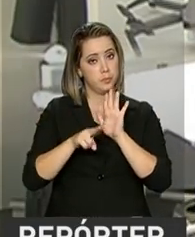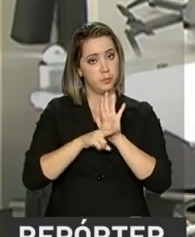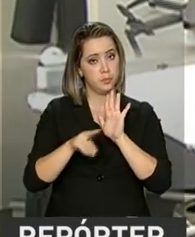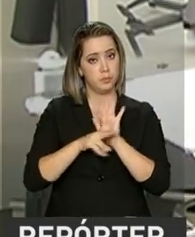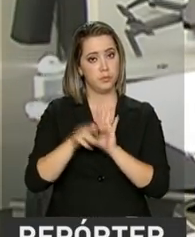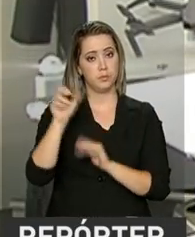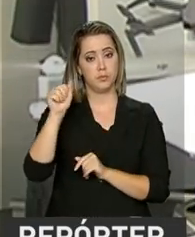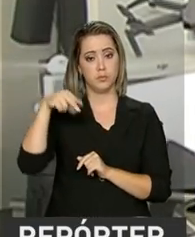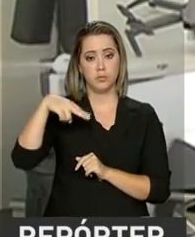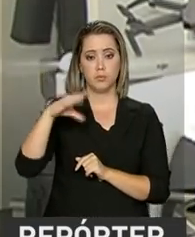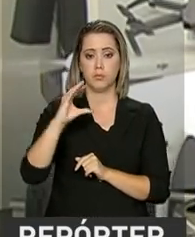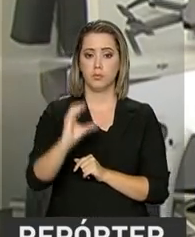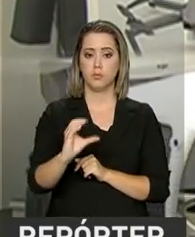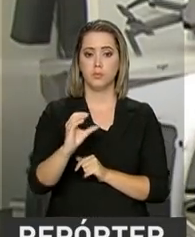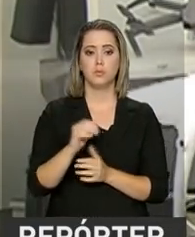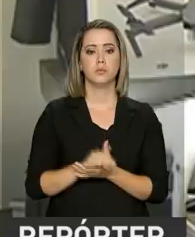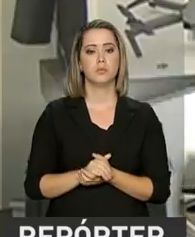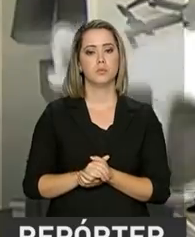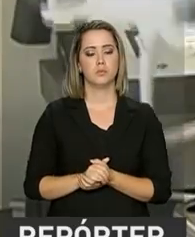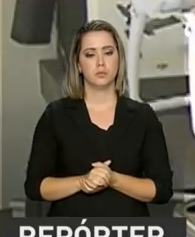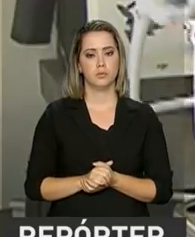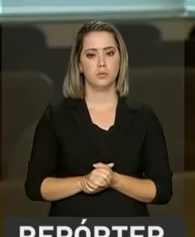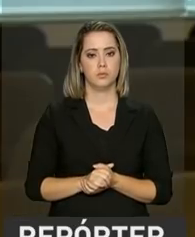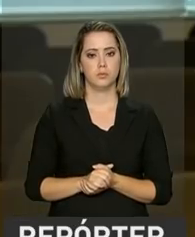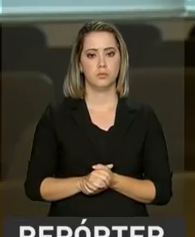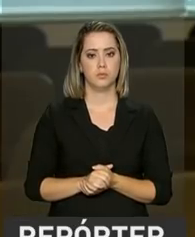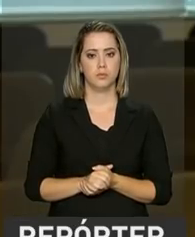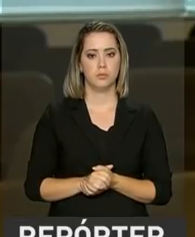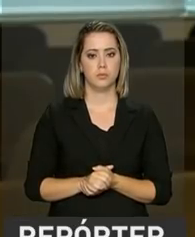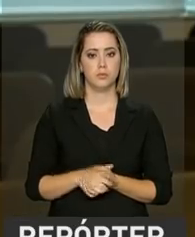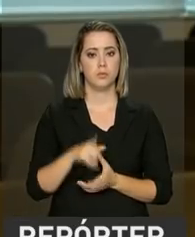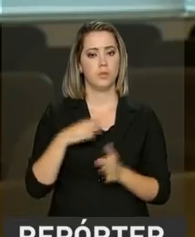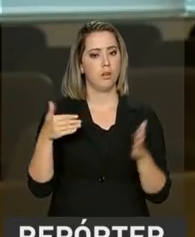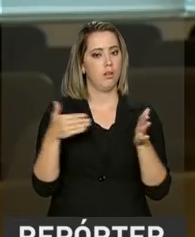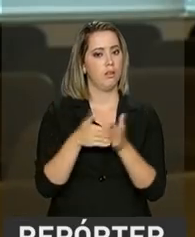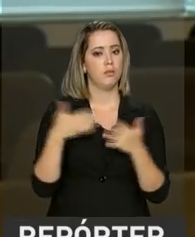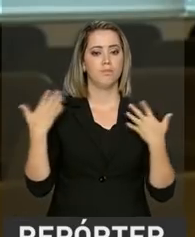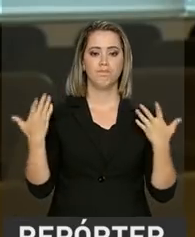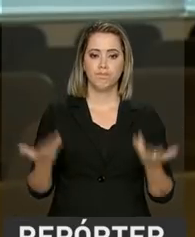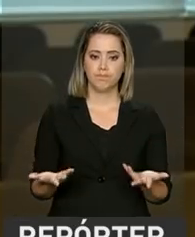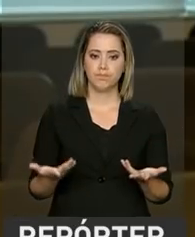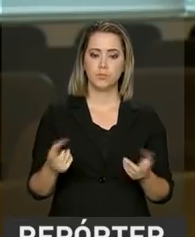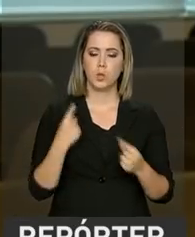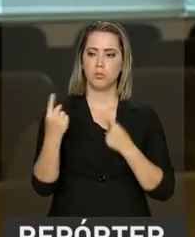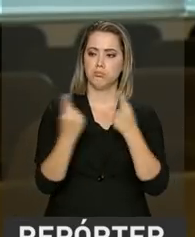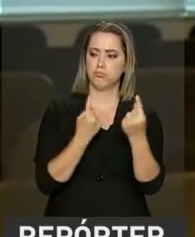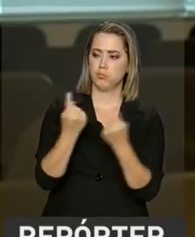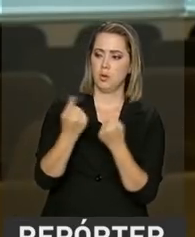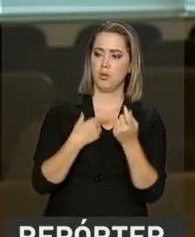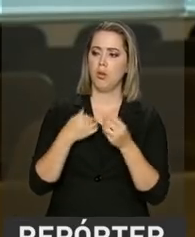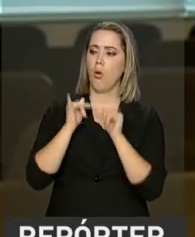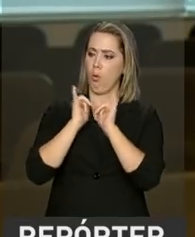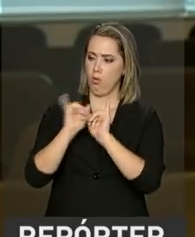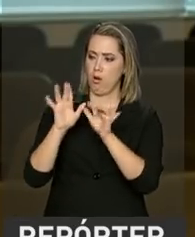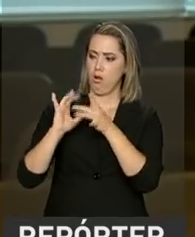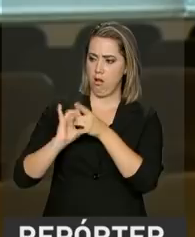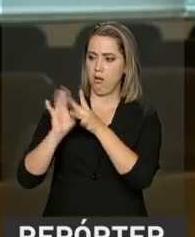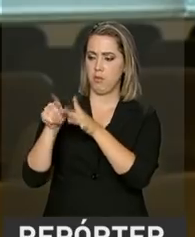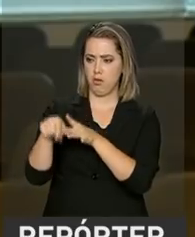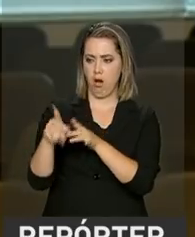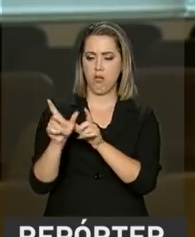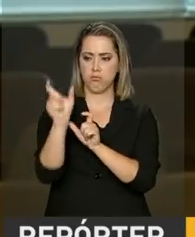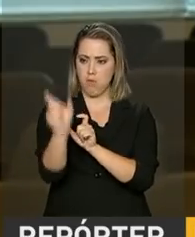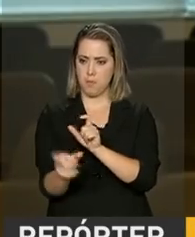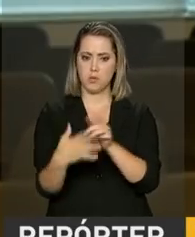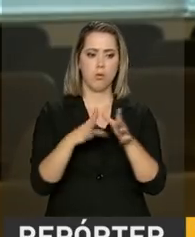pela agência nacional de aviação civil até então a caso a caso atualizações na medida em que